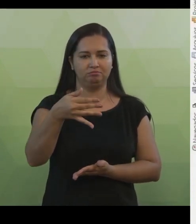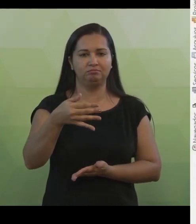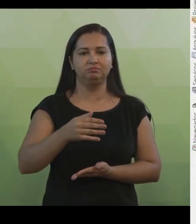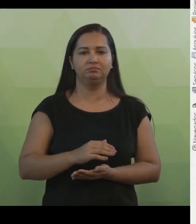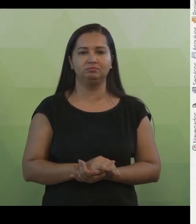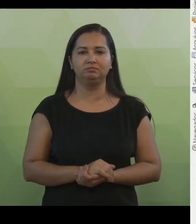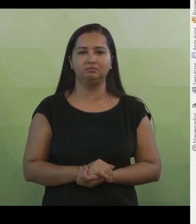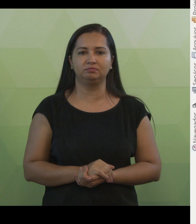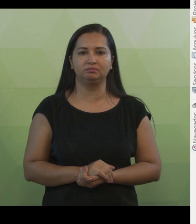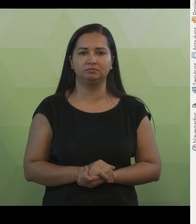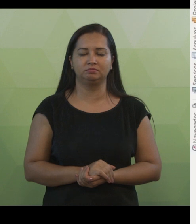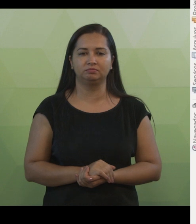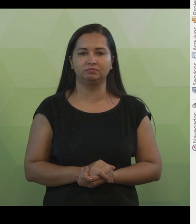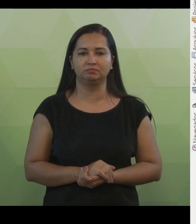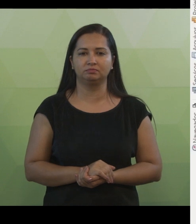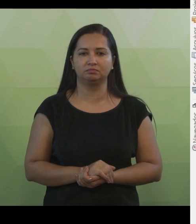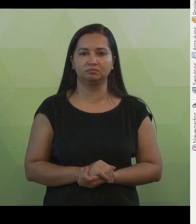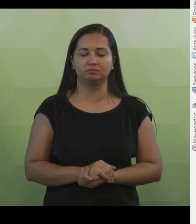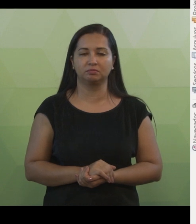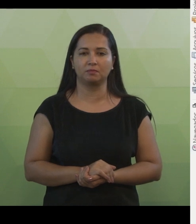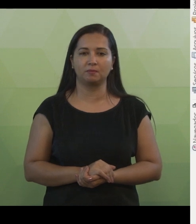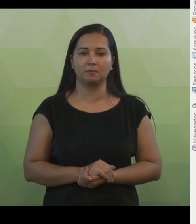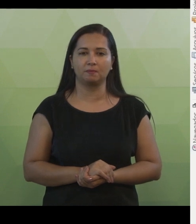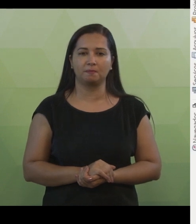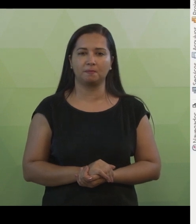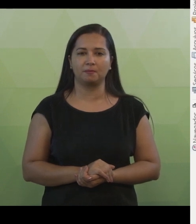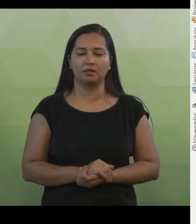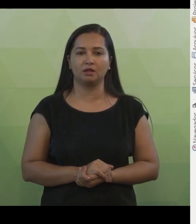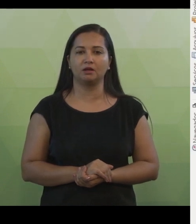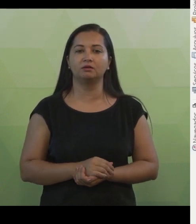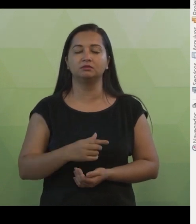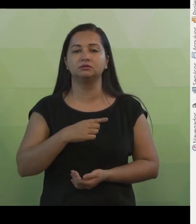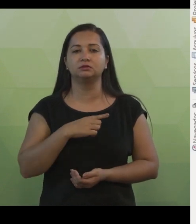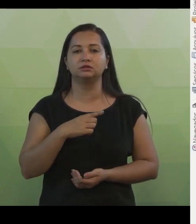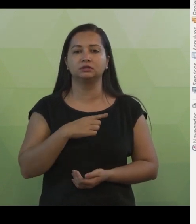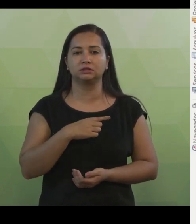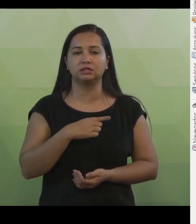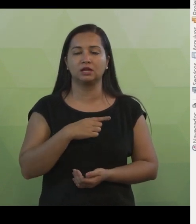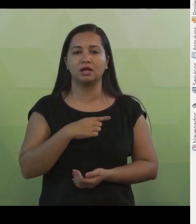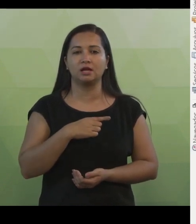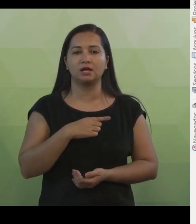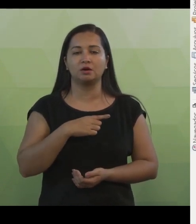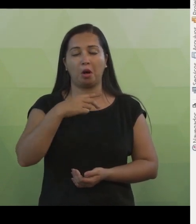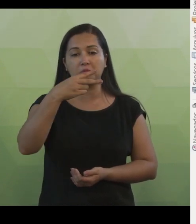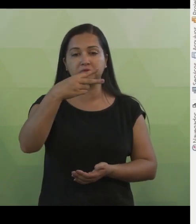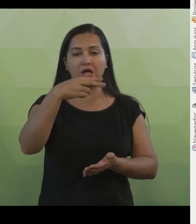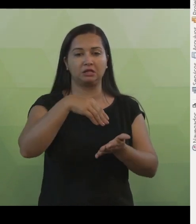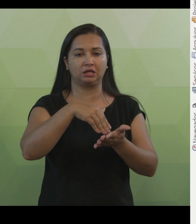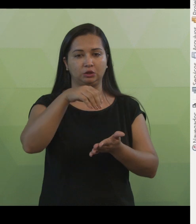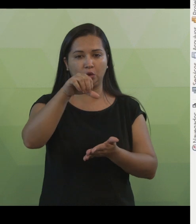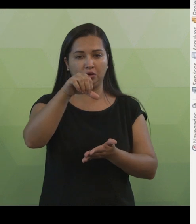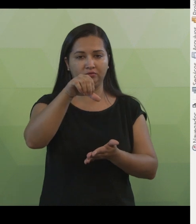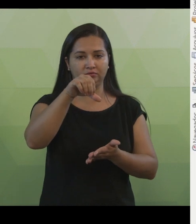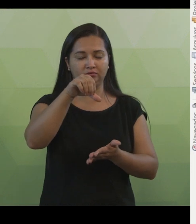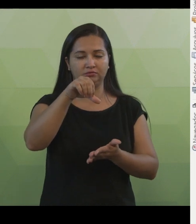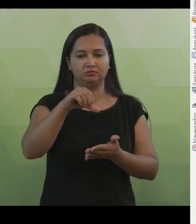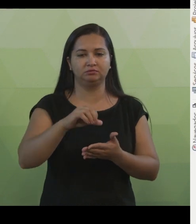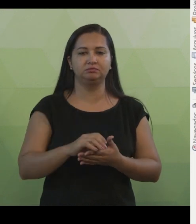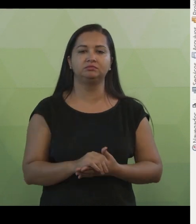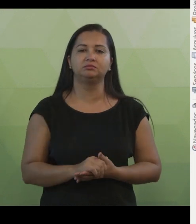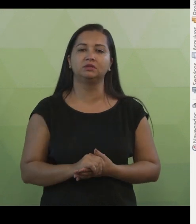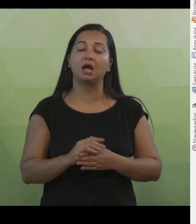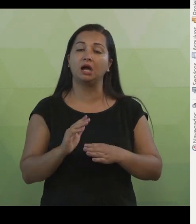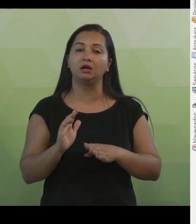fazer esse mesmo exemplo. Então aqui, como eu já tenho a variável auxiliar, eu tenho o auxiliar, começa em 0,